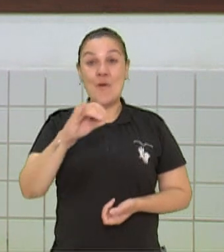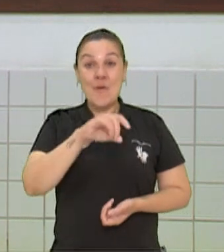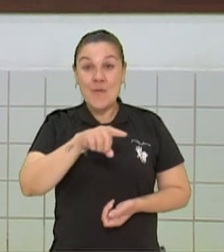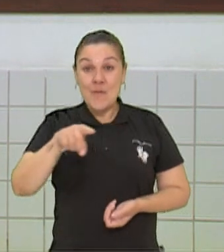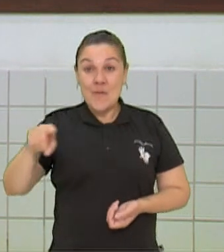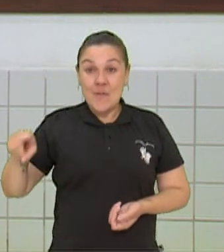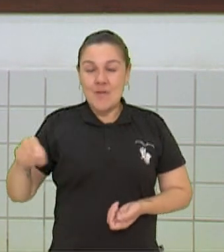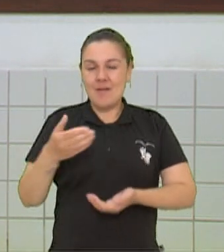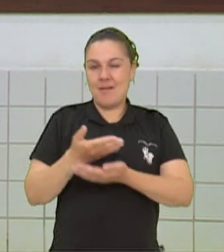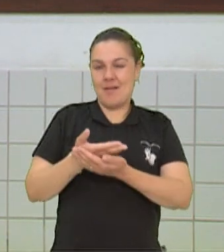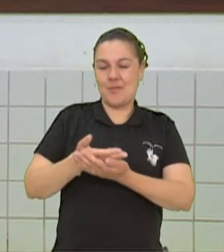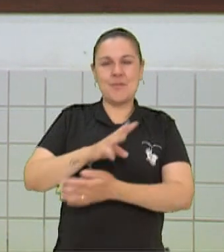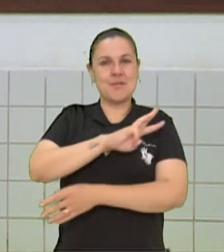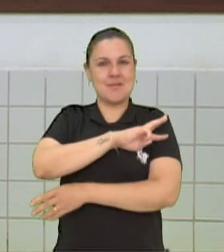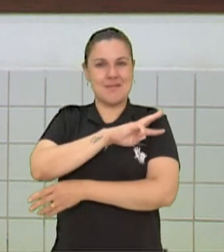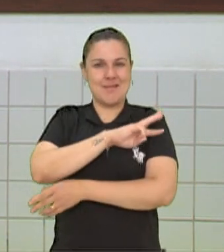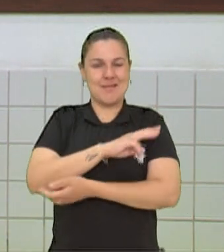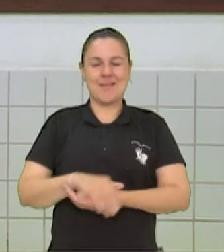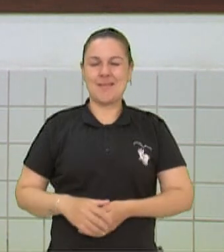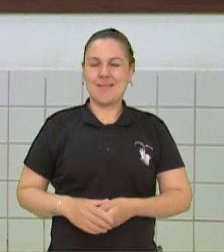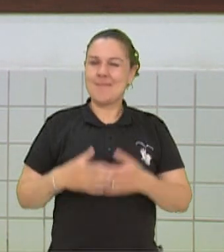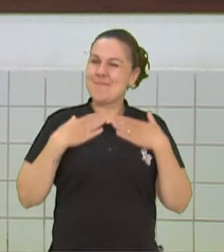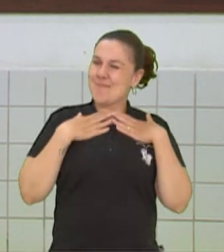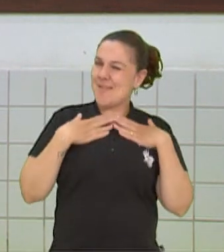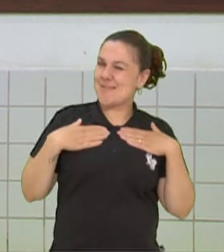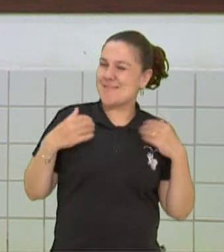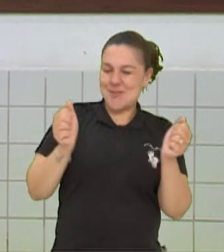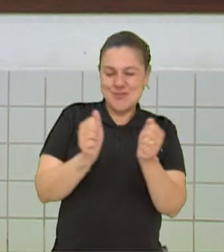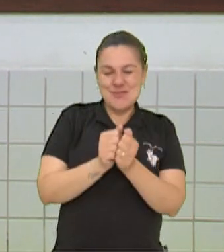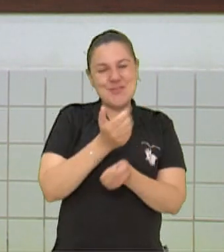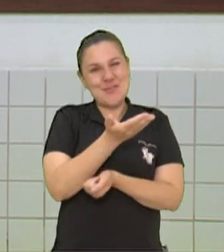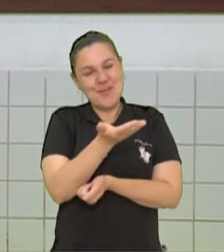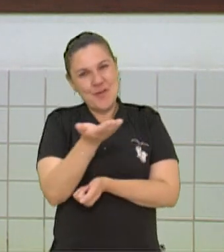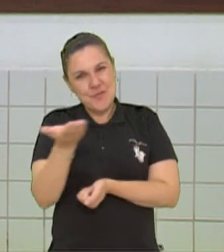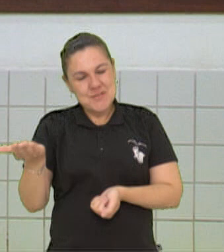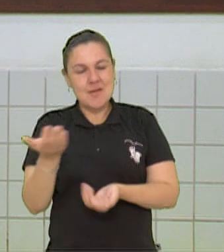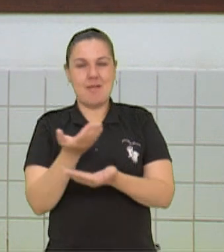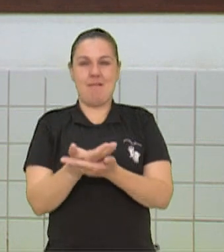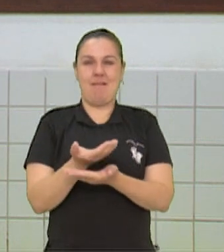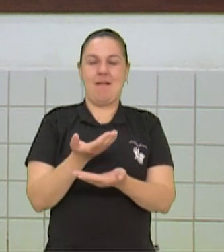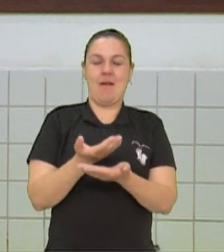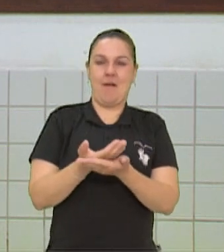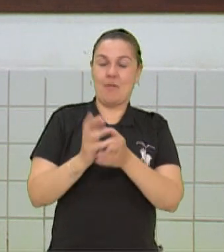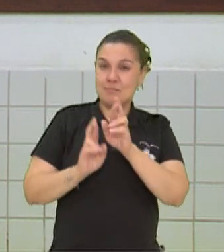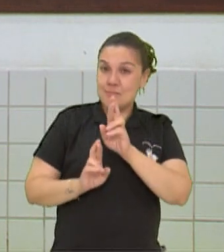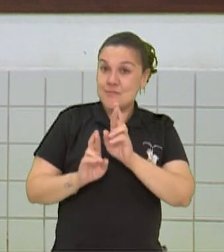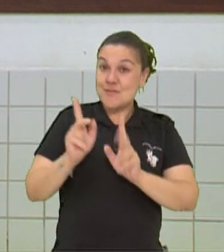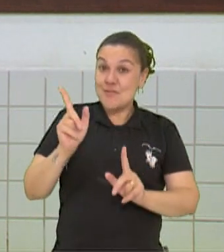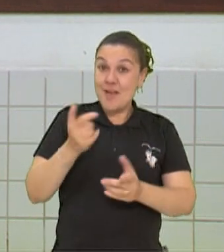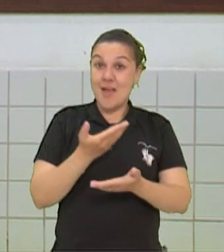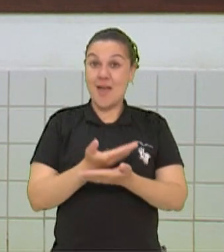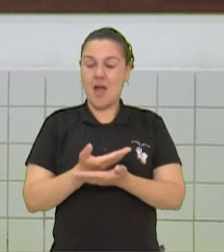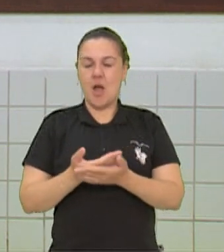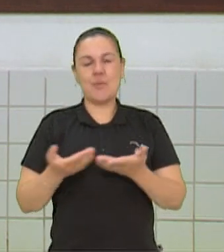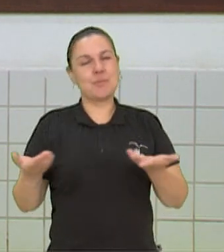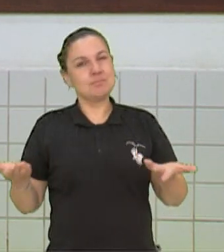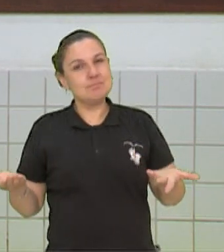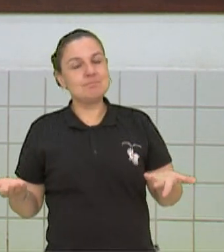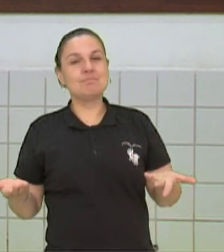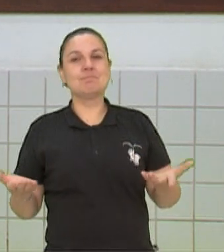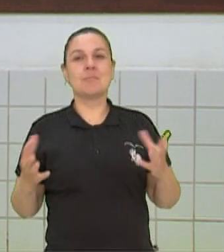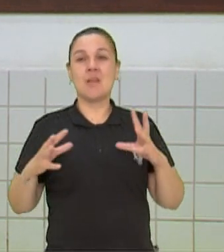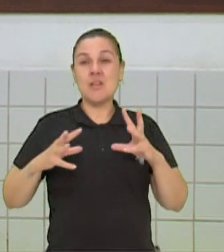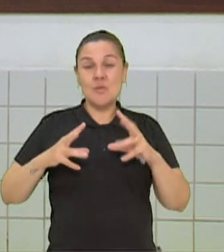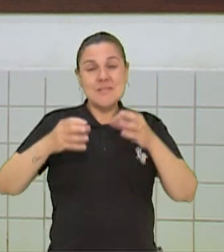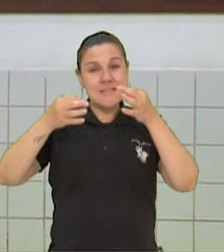Olá, querido estudante da terceira série. Que prazer imenso trazer aqui uma aula diferente para você. Uma aula, pessoal, que pode